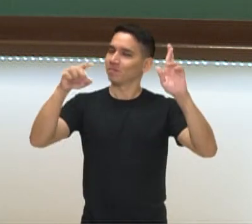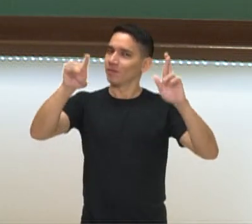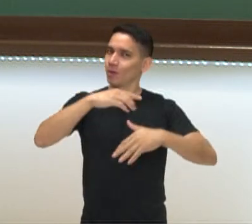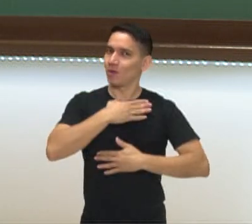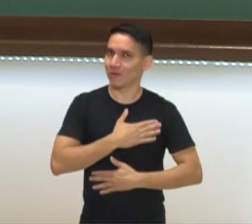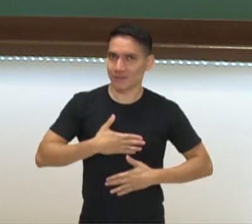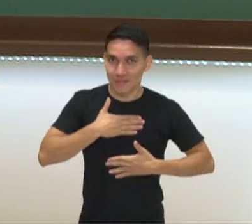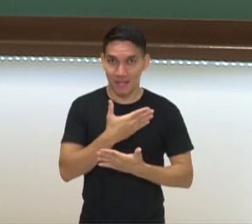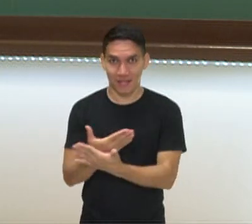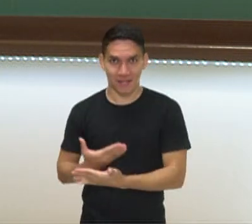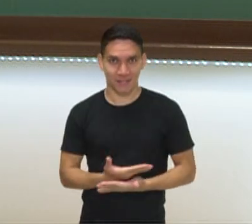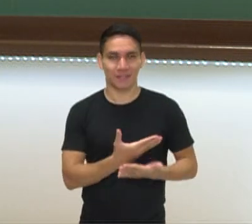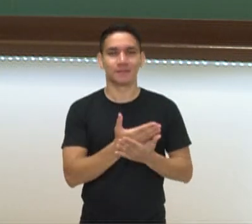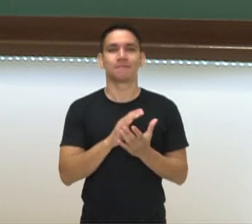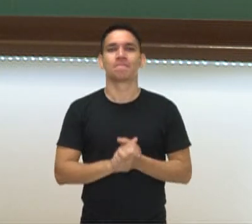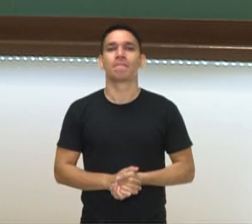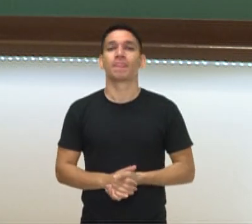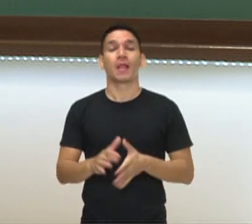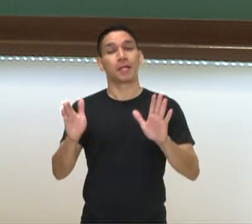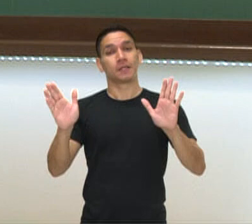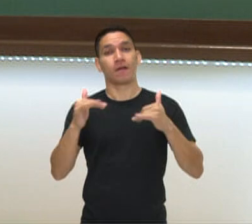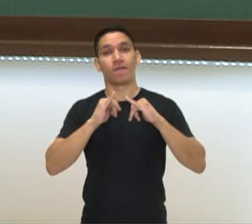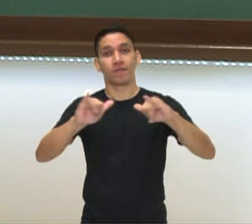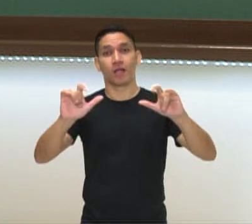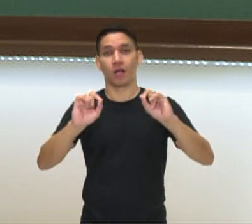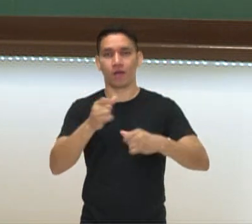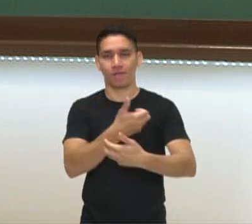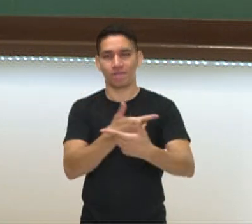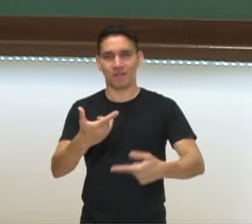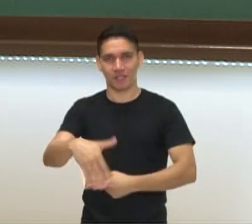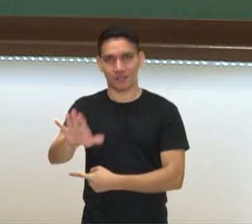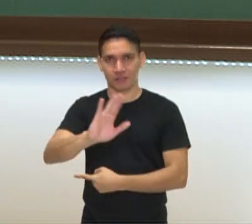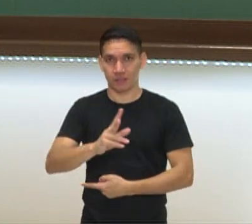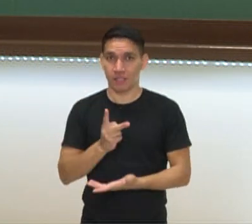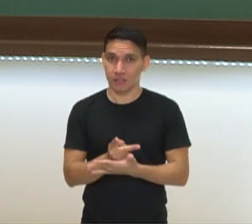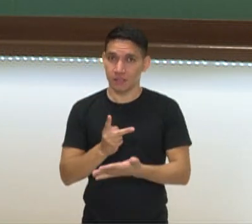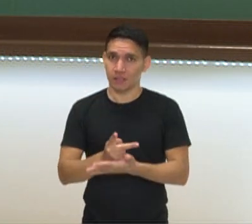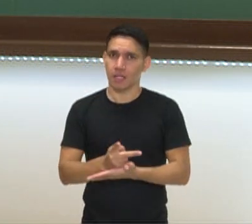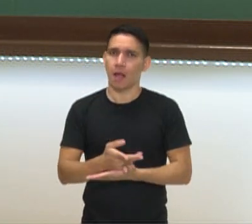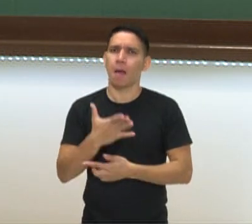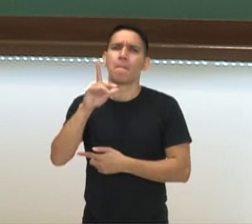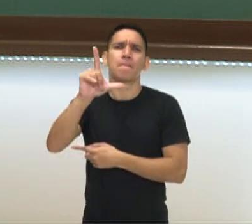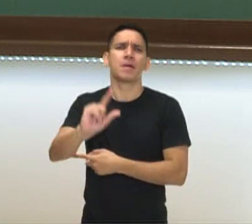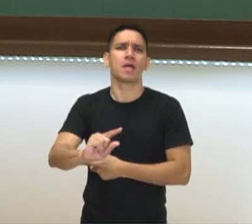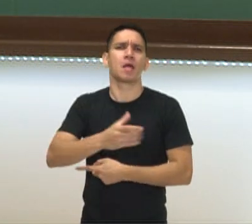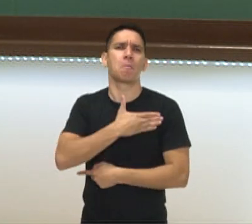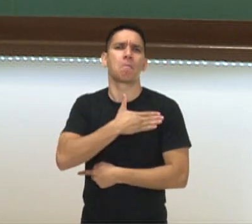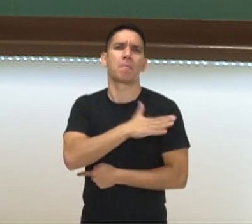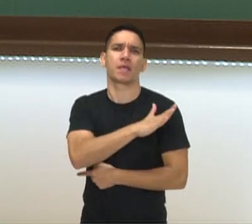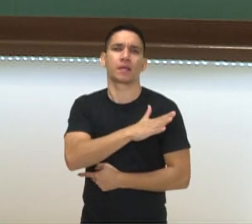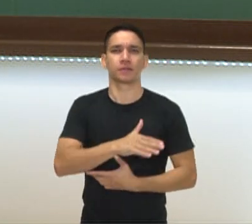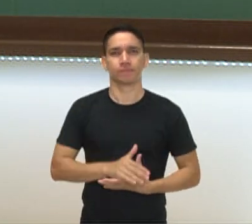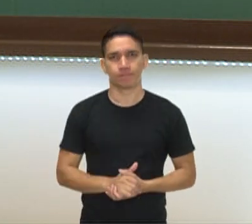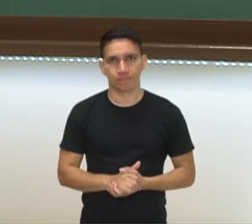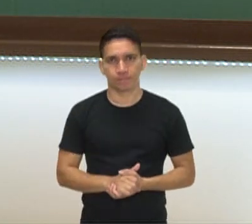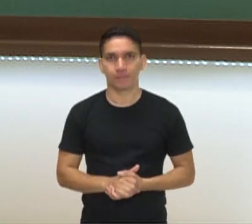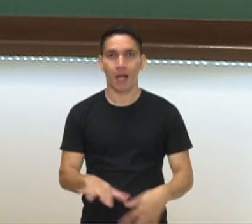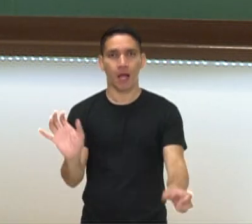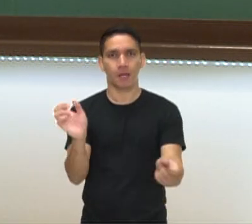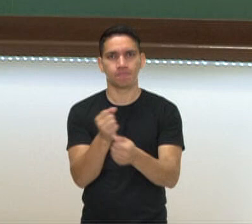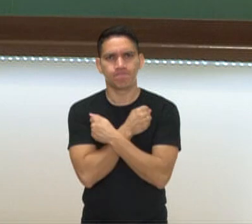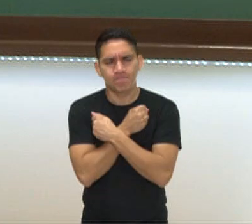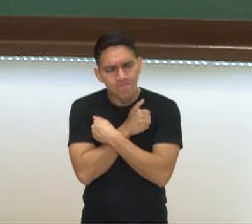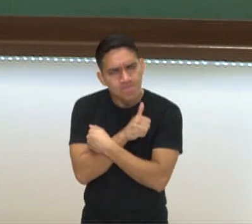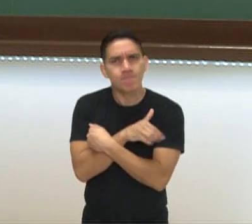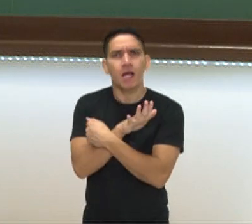tenham gostado dessa aula. Me despeço de vocês dizendo: seja menos preconceito. Abrace